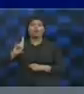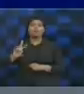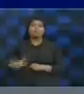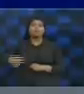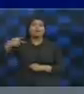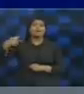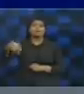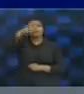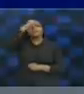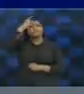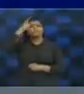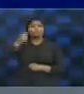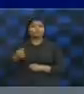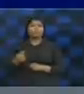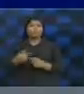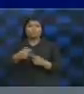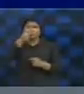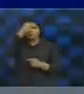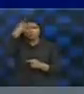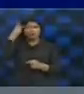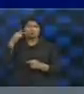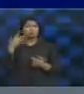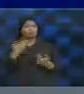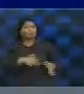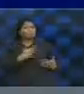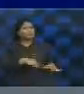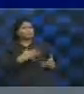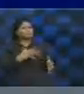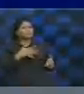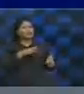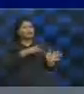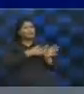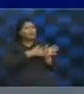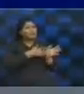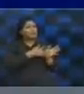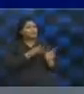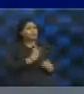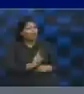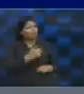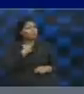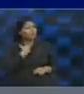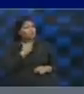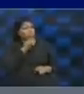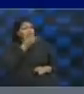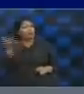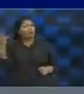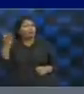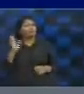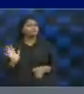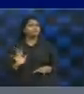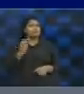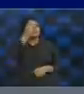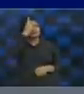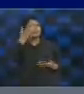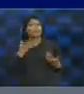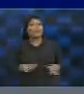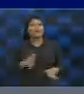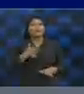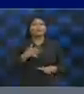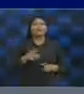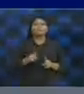tentava impedir que nós disséssemos a verdade. Que arrecadou 300 milhões a mais de IPTU, que arrecadou 400 milhões a